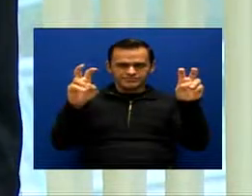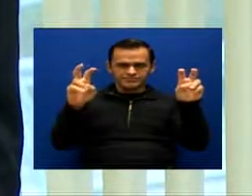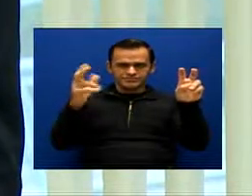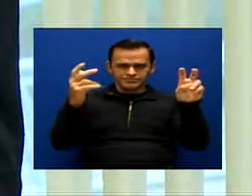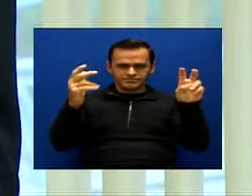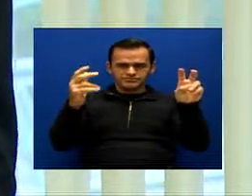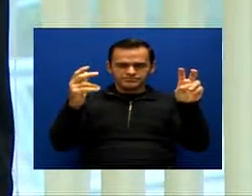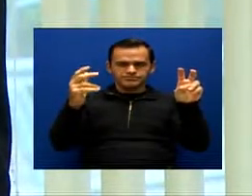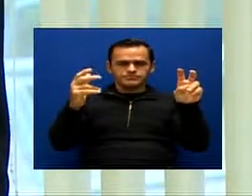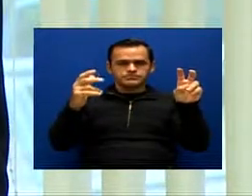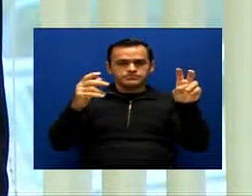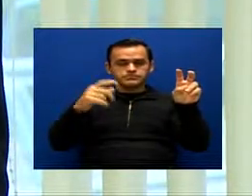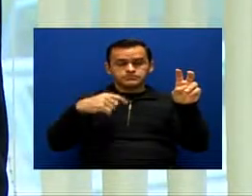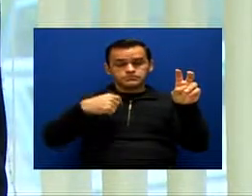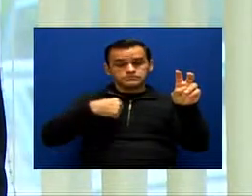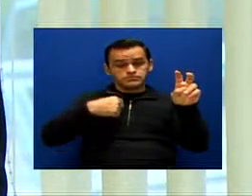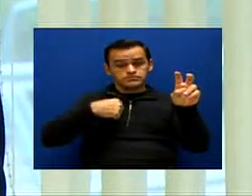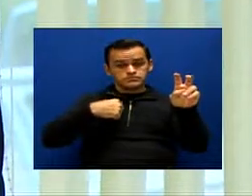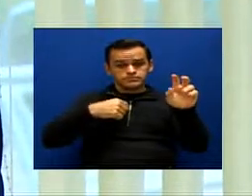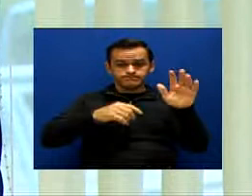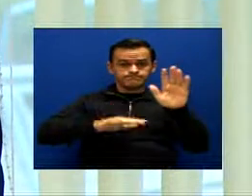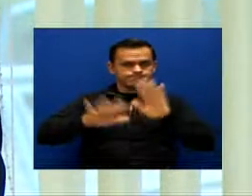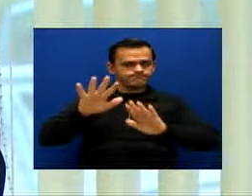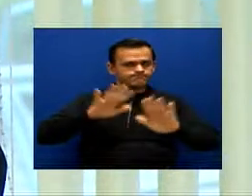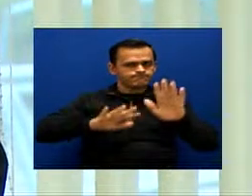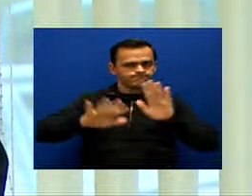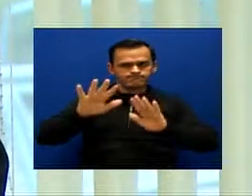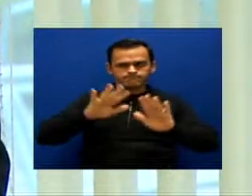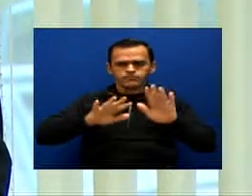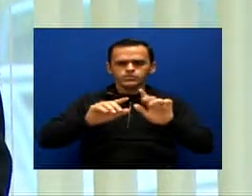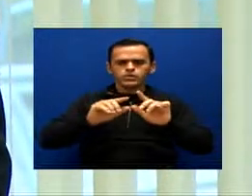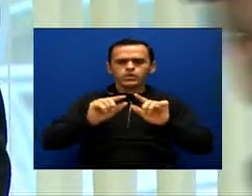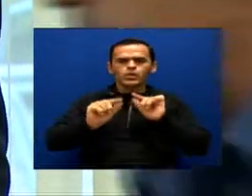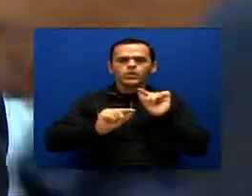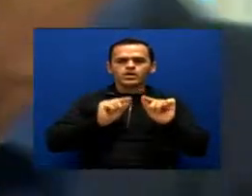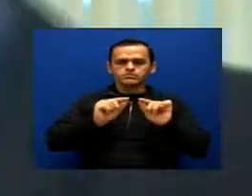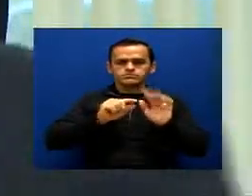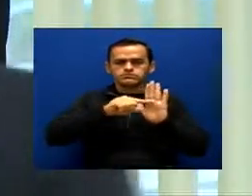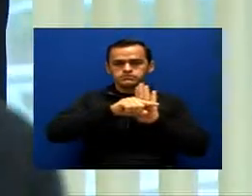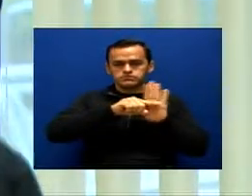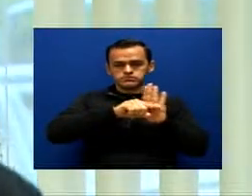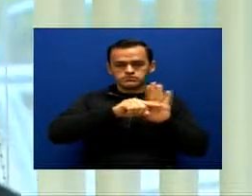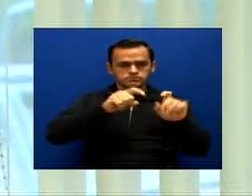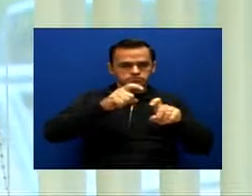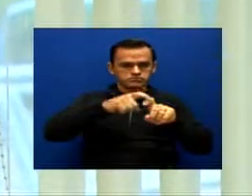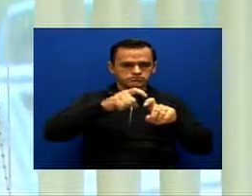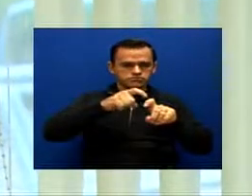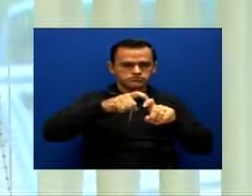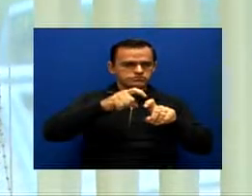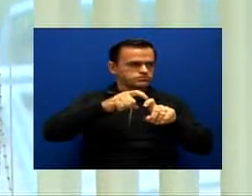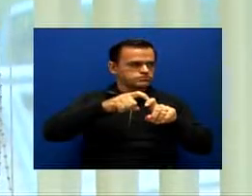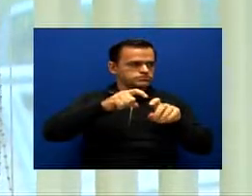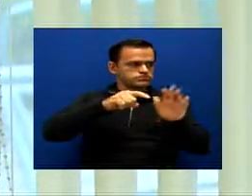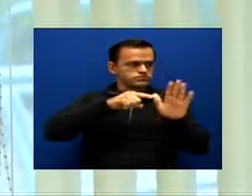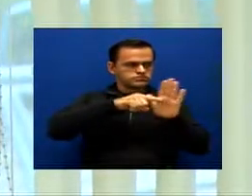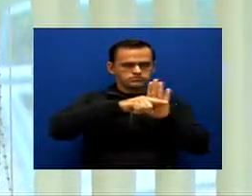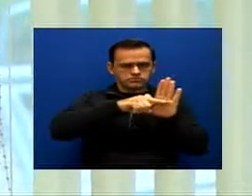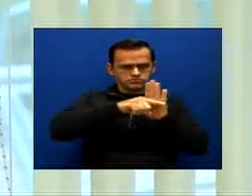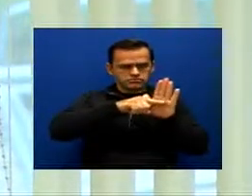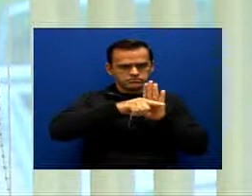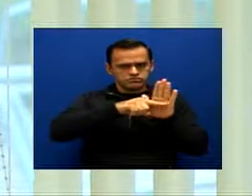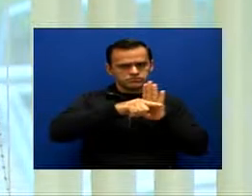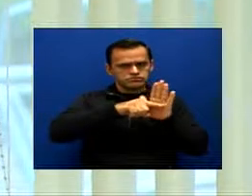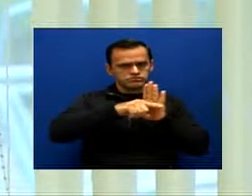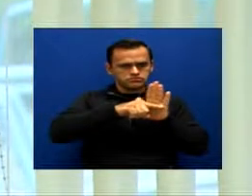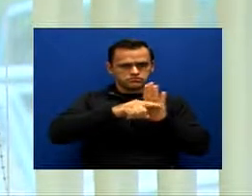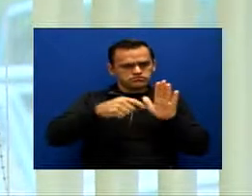como esse, e eu tomei o cuidado de ir fazer uma pesquisa na área médica, isso daqui que eu vou falar, eu tenho referência bibliográfica